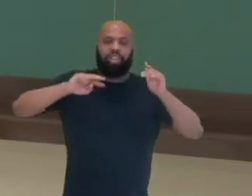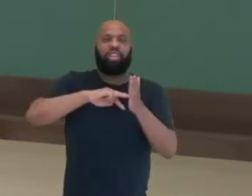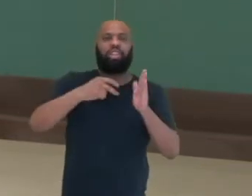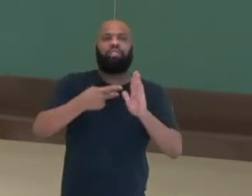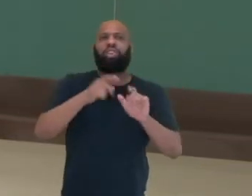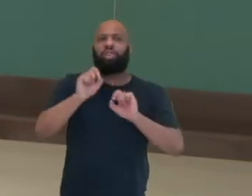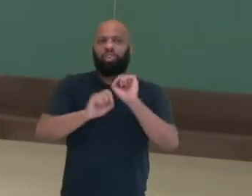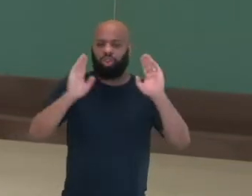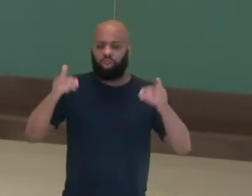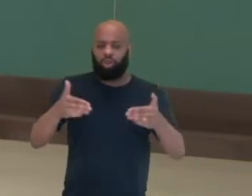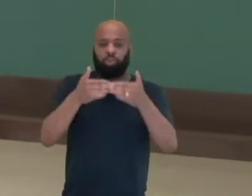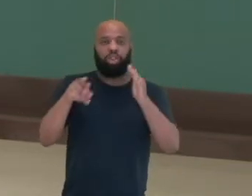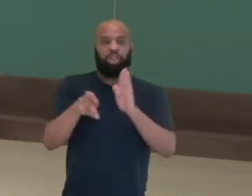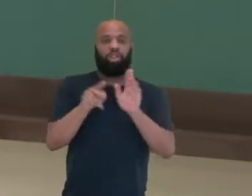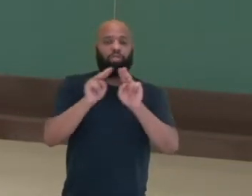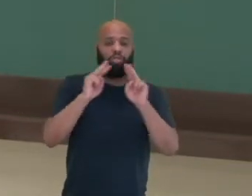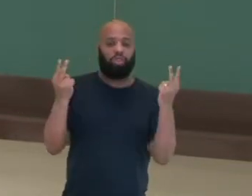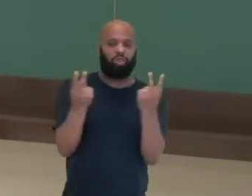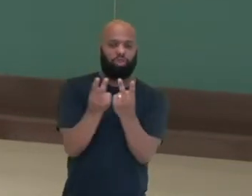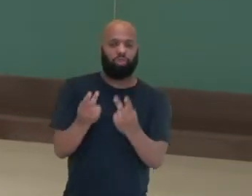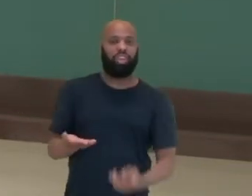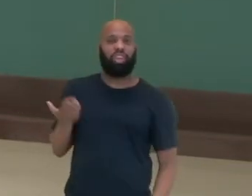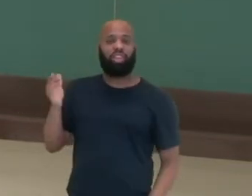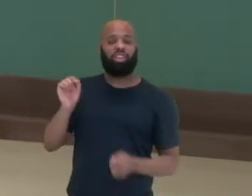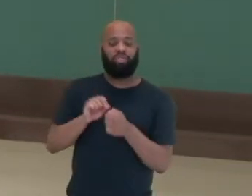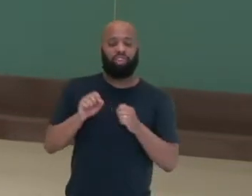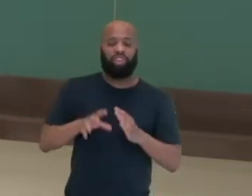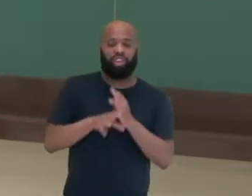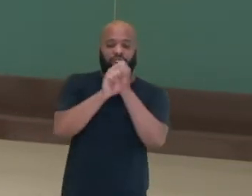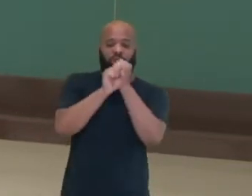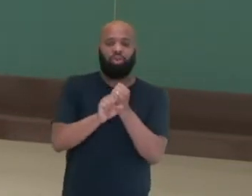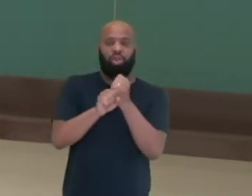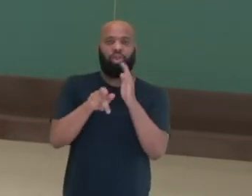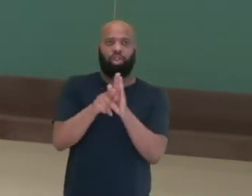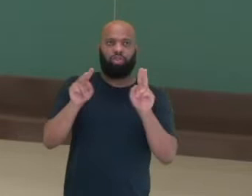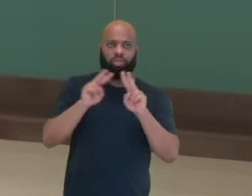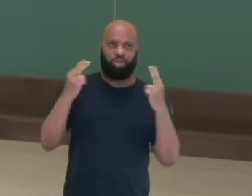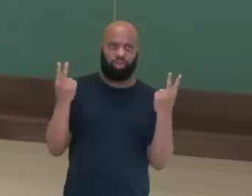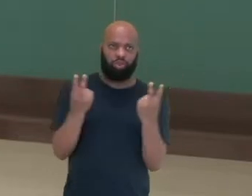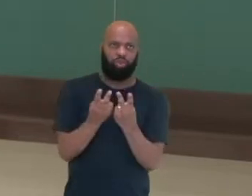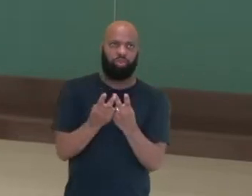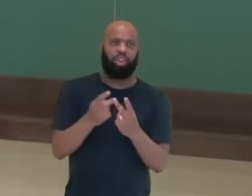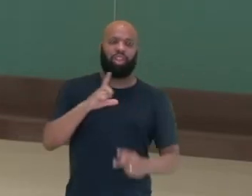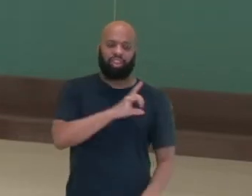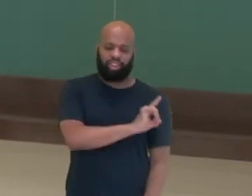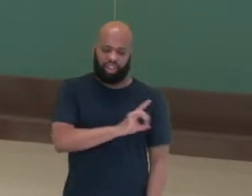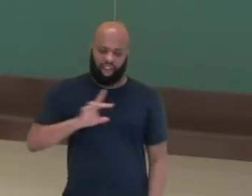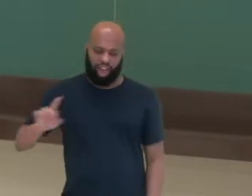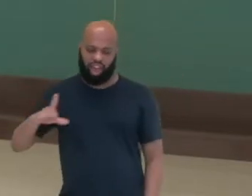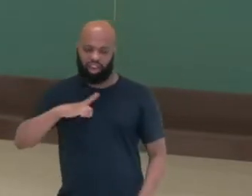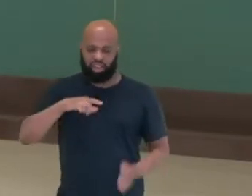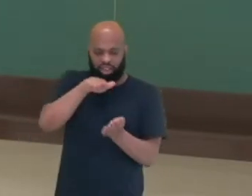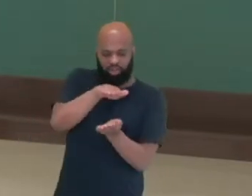o quê? O volume. Então, isso que a gente fez ali foi o cálculo do volume, tá? Então, cada bloco,